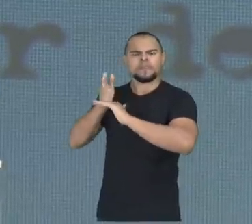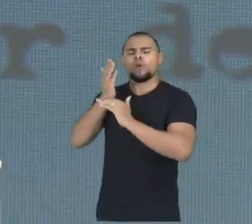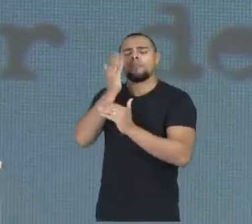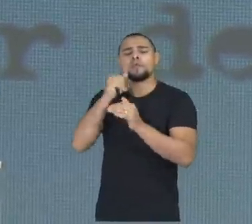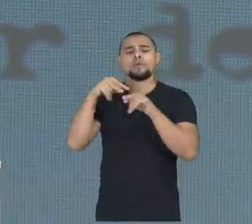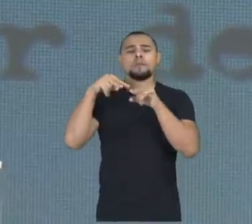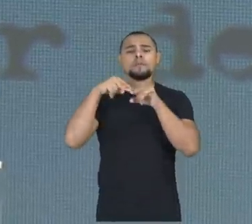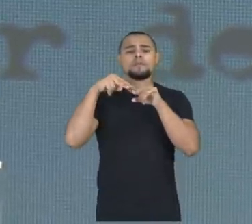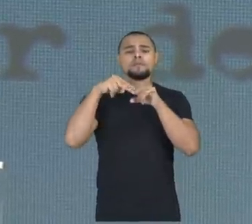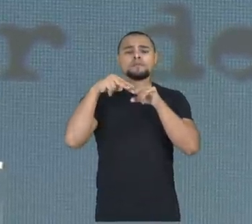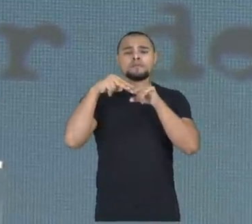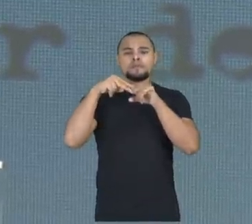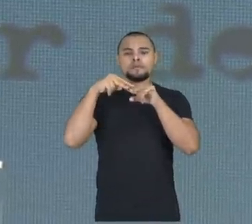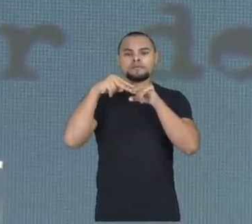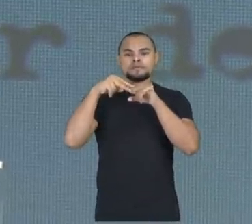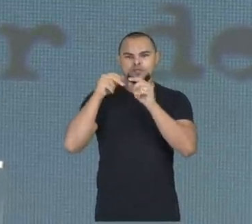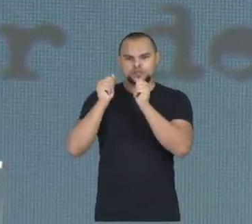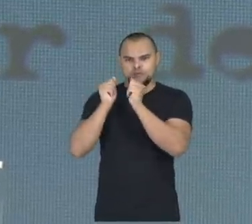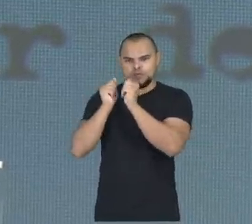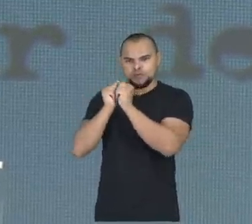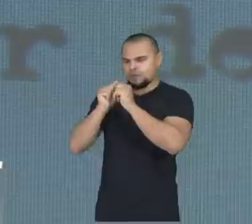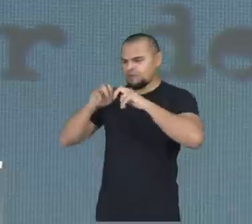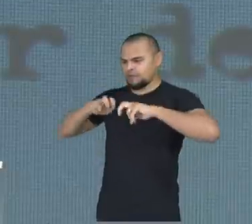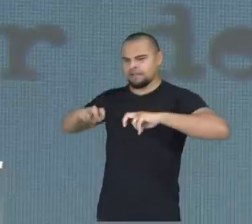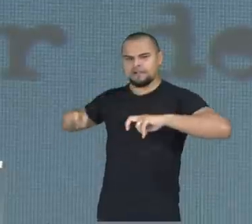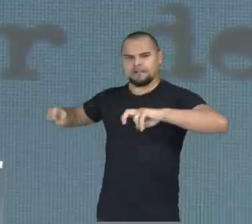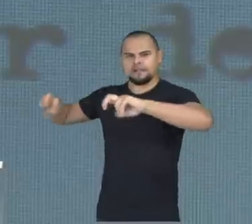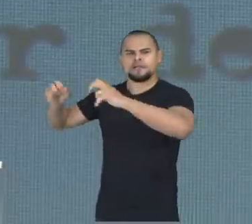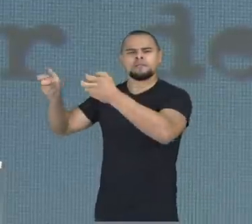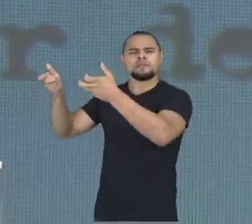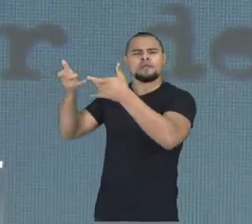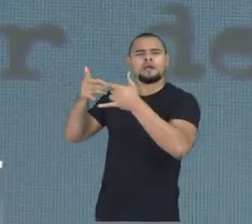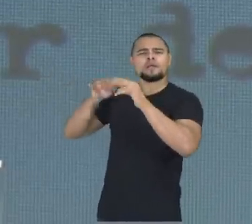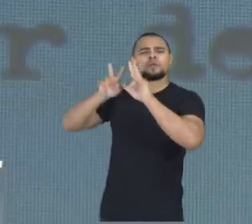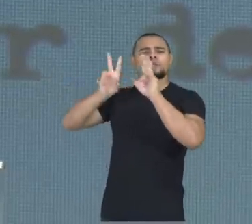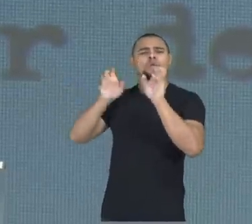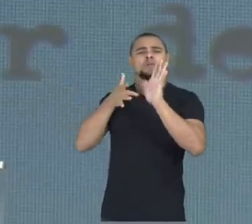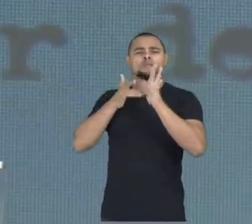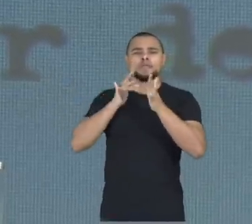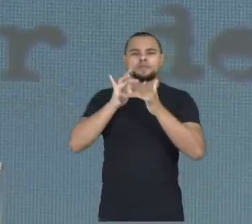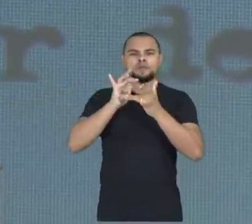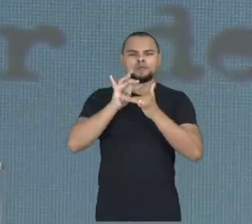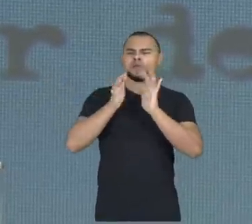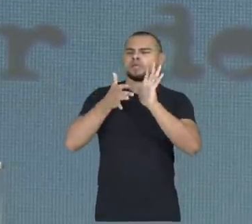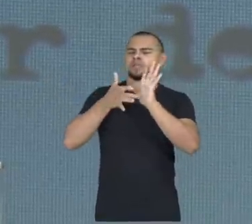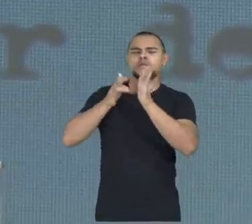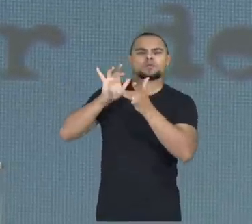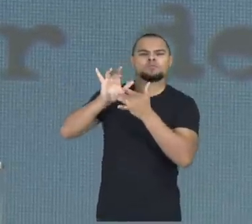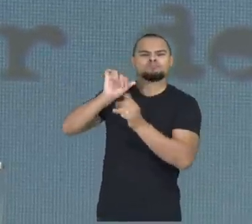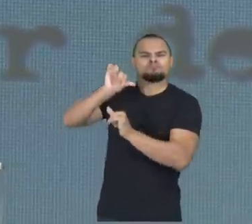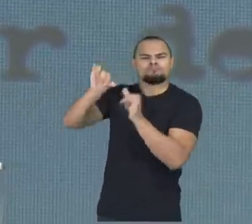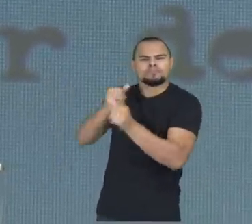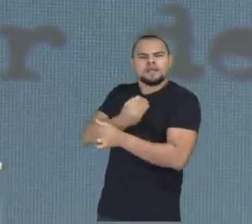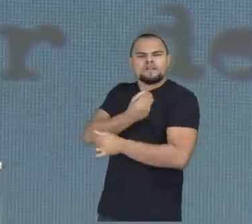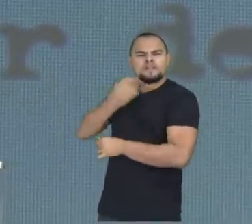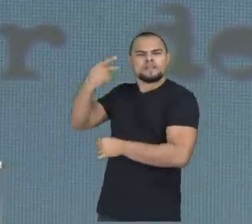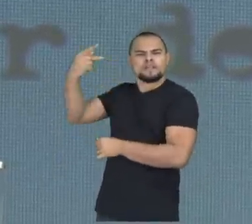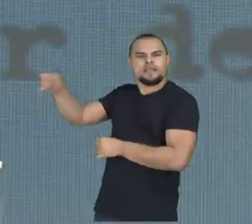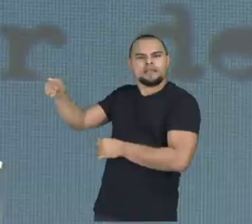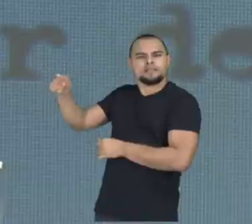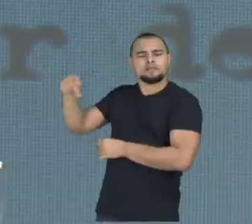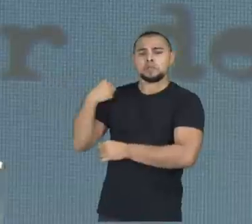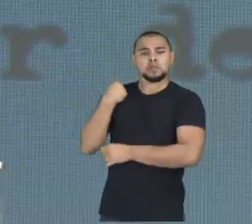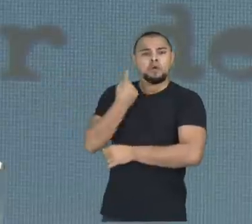pizza com a esposa, começou a falar de Jesus e o que Jesus havia feito na vida dele. Nós fomos para a casa